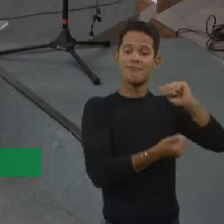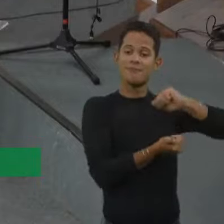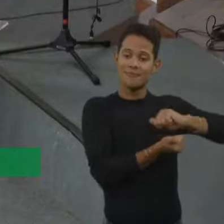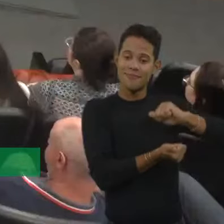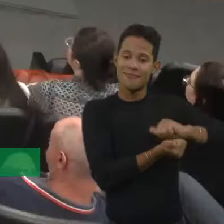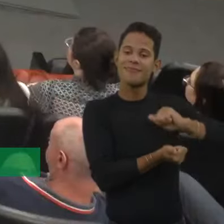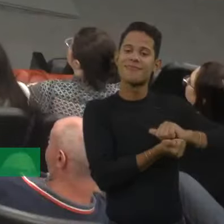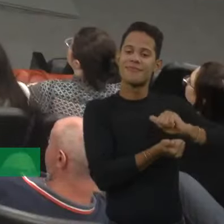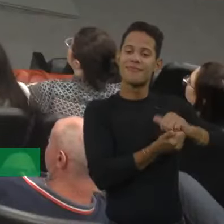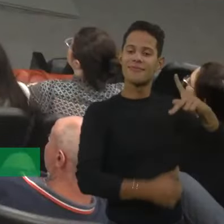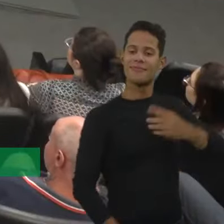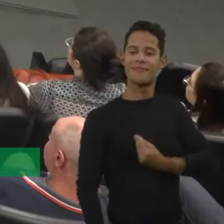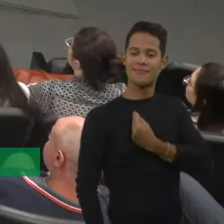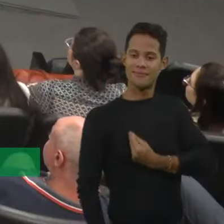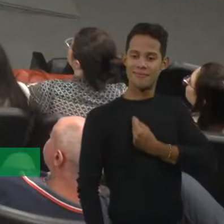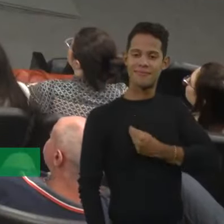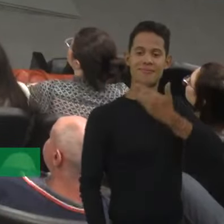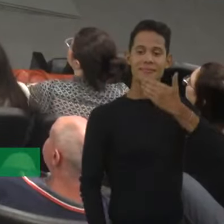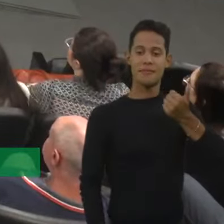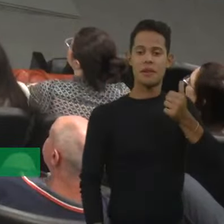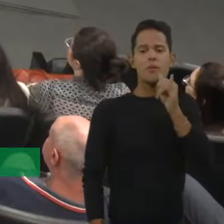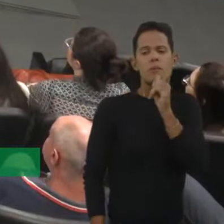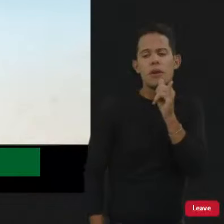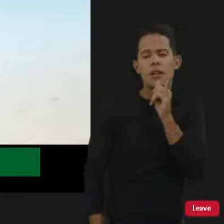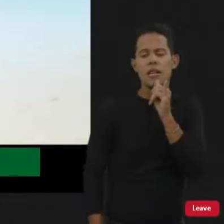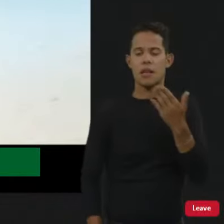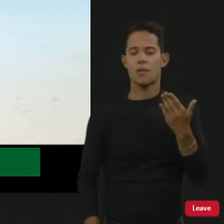pediatra, ele cuida desde o